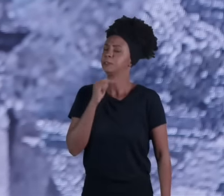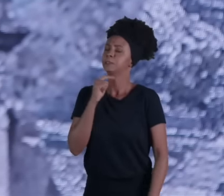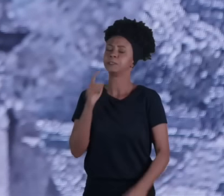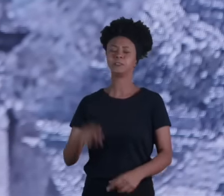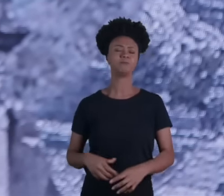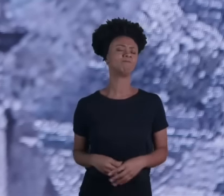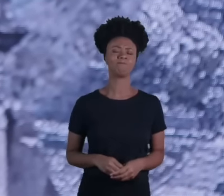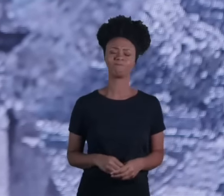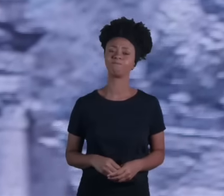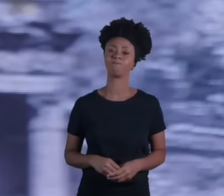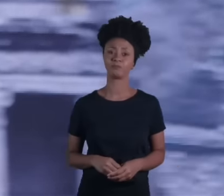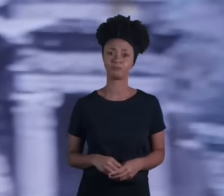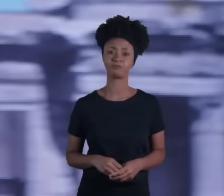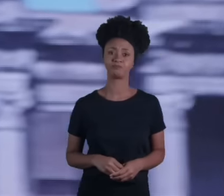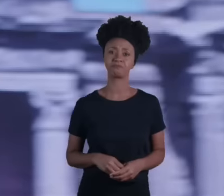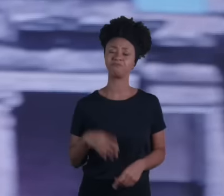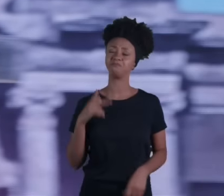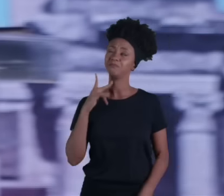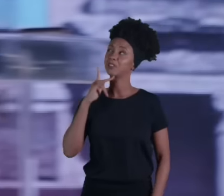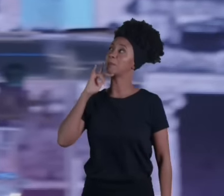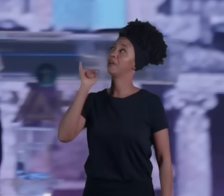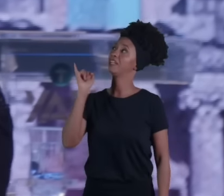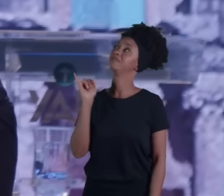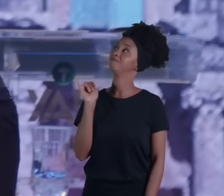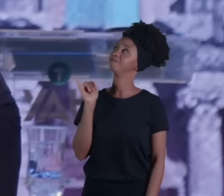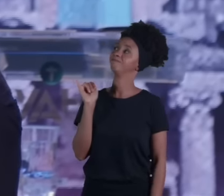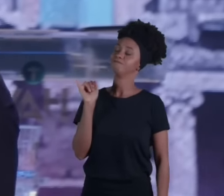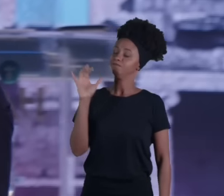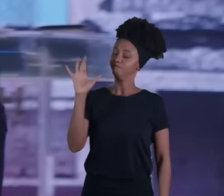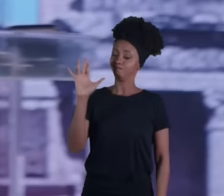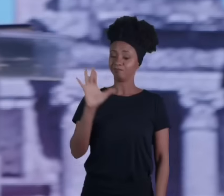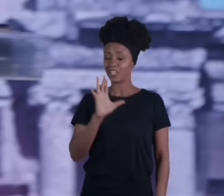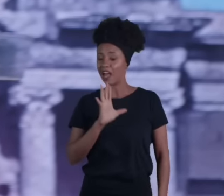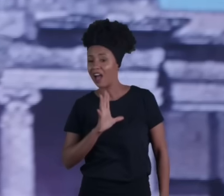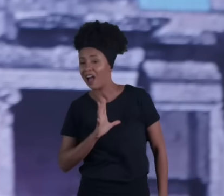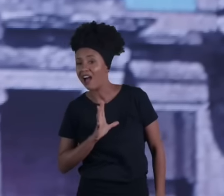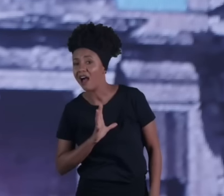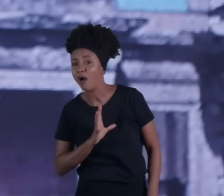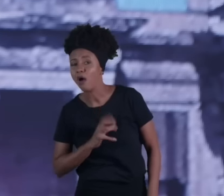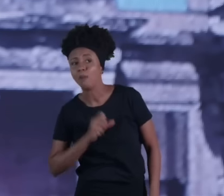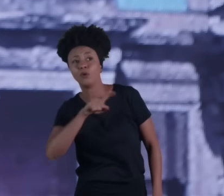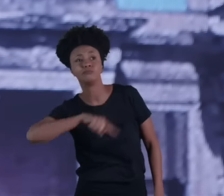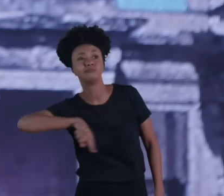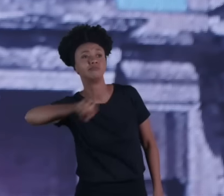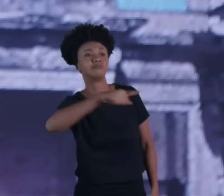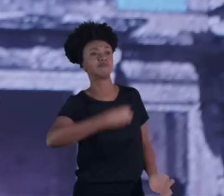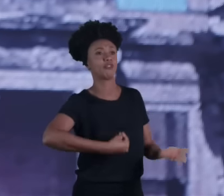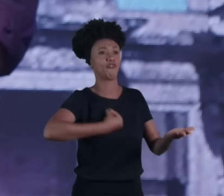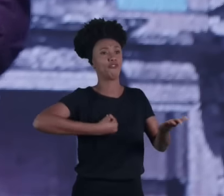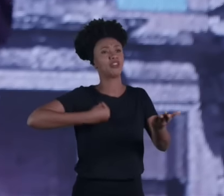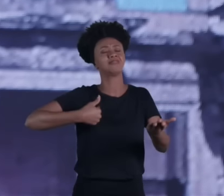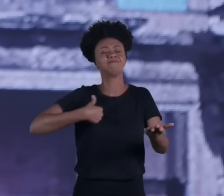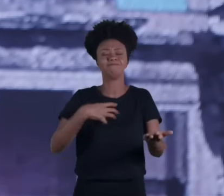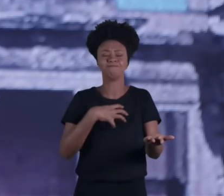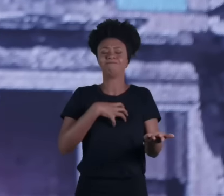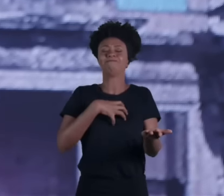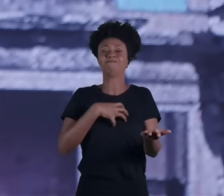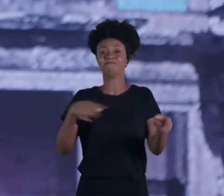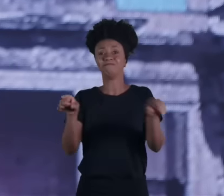Pai, eu sinto um amor enorme por esse povo que está aqui e por esse povo que está me